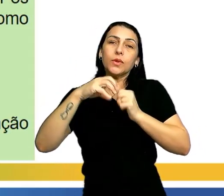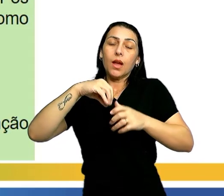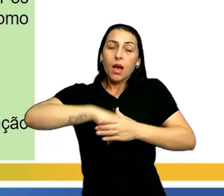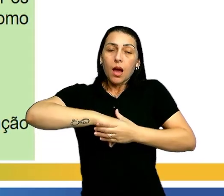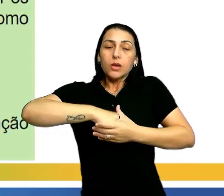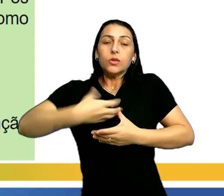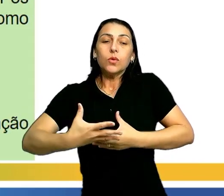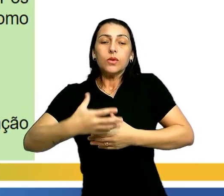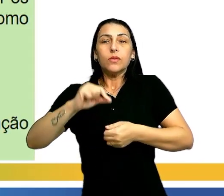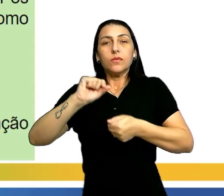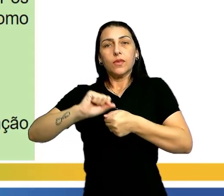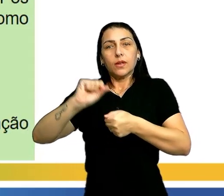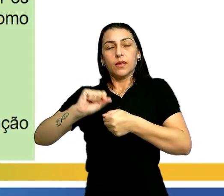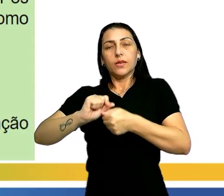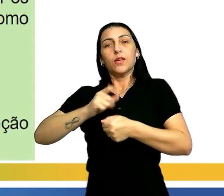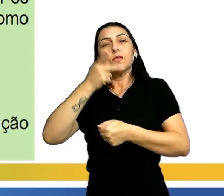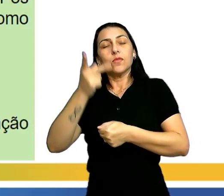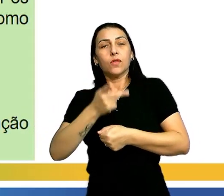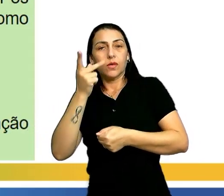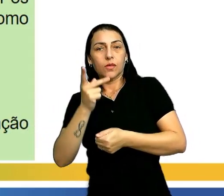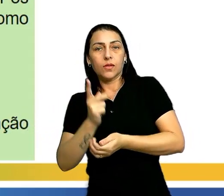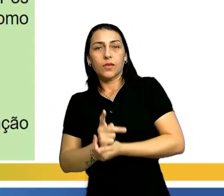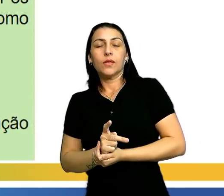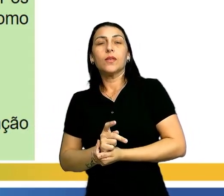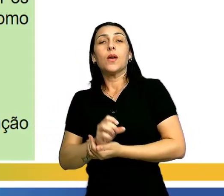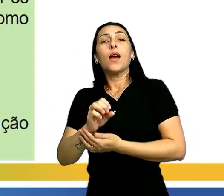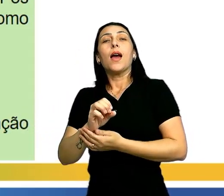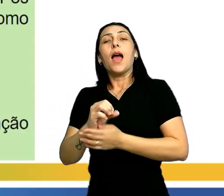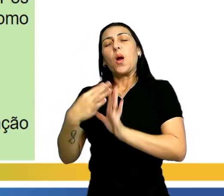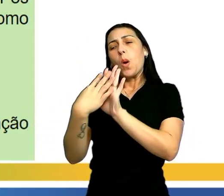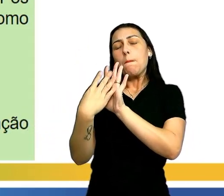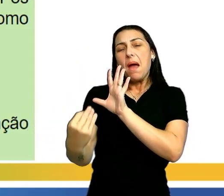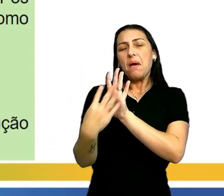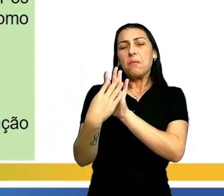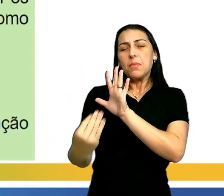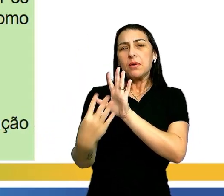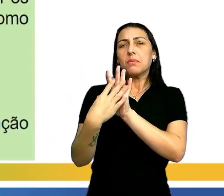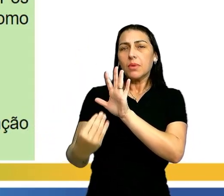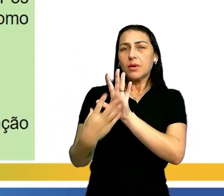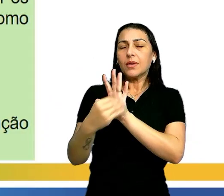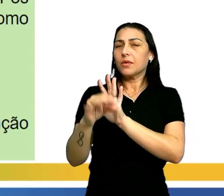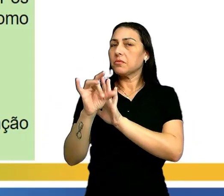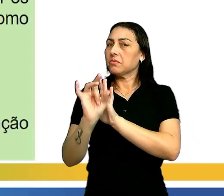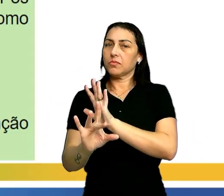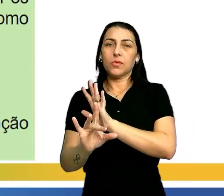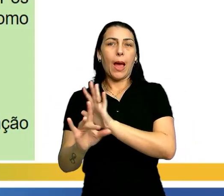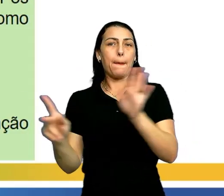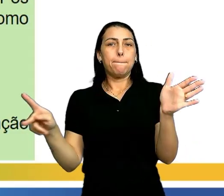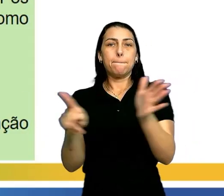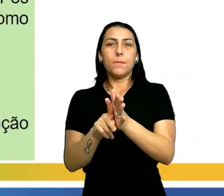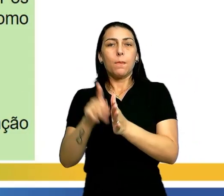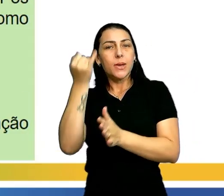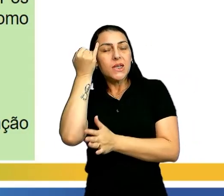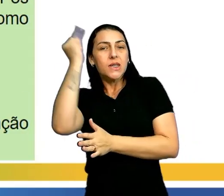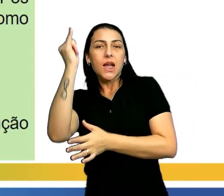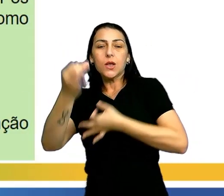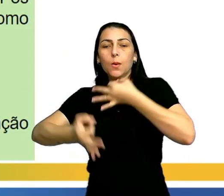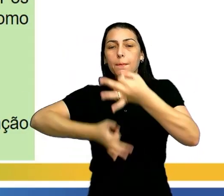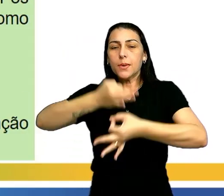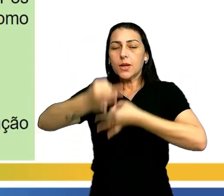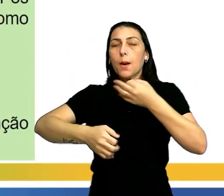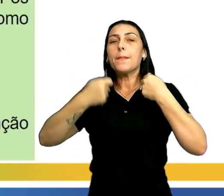gente aquela coisa que a gente fala no popular, Maria vai com as outras. Aquele que não segue as suas próprias ideias,